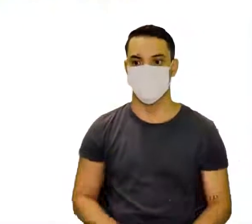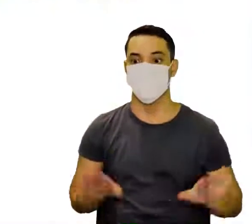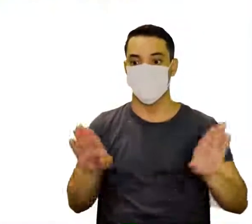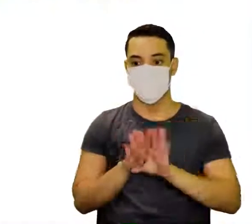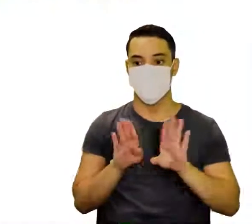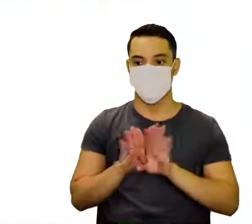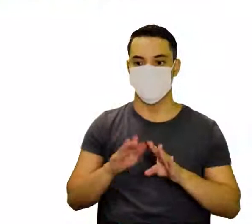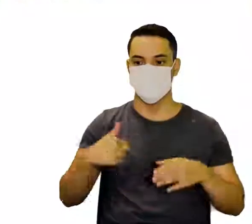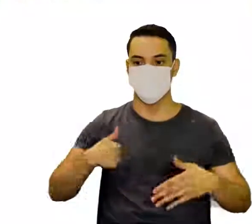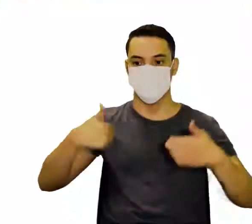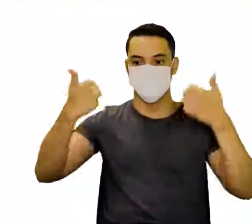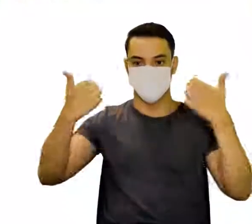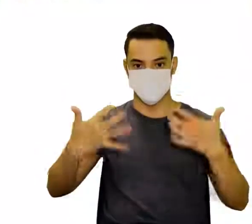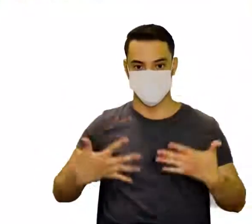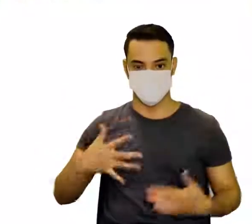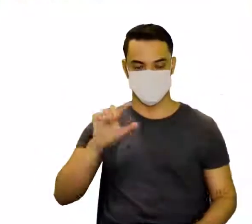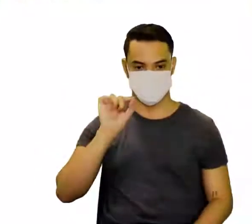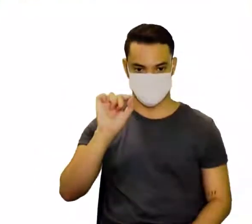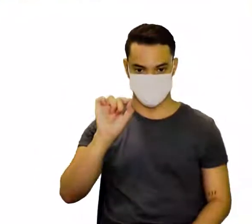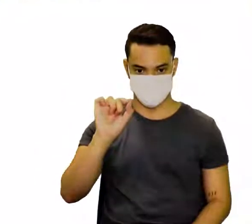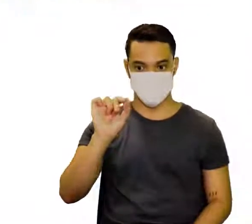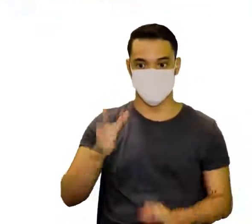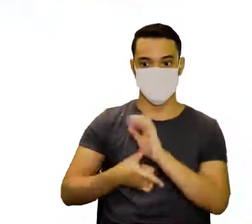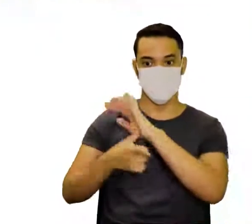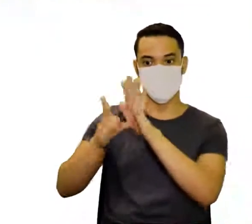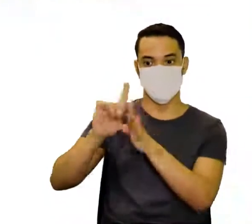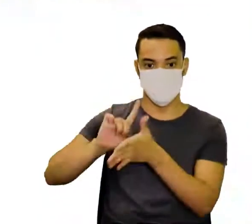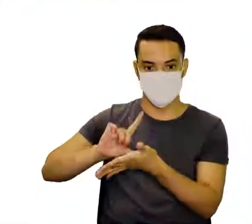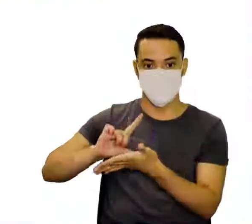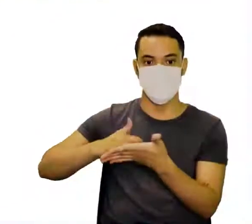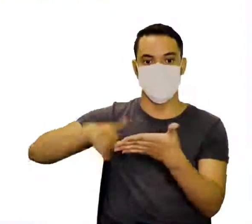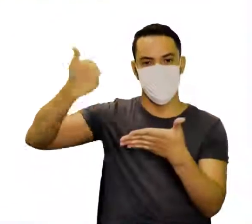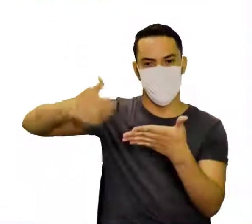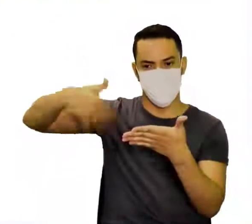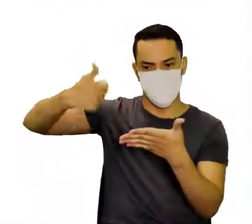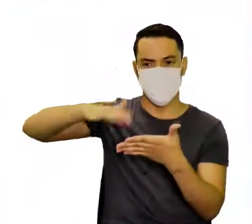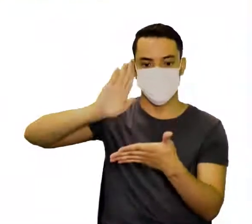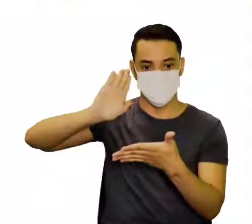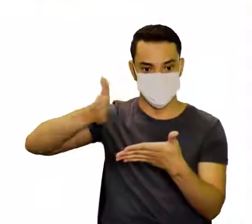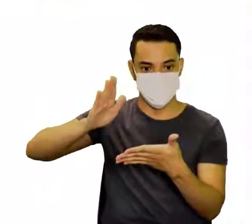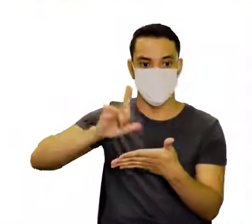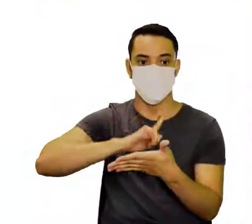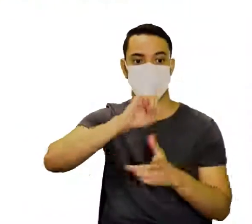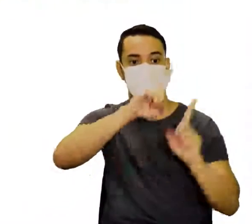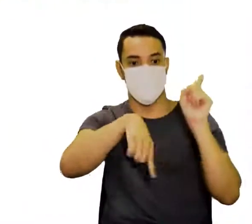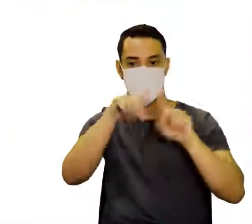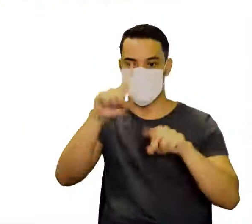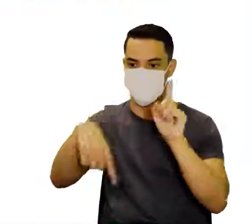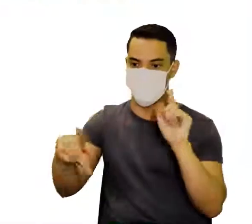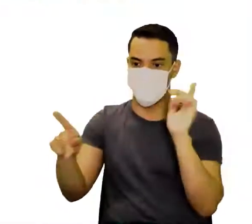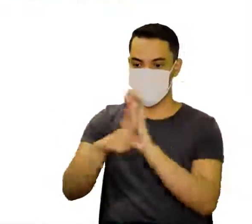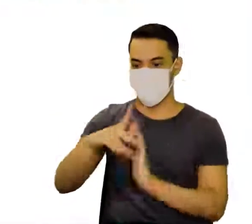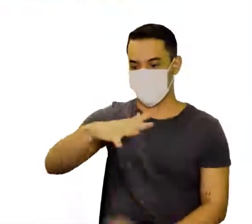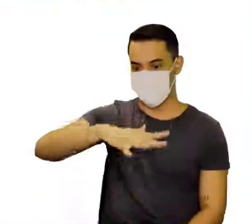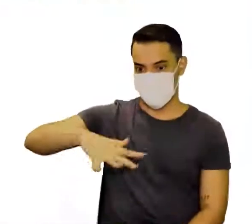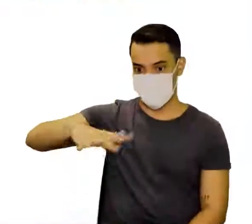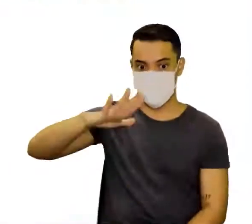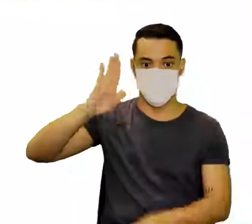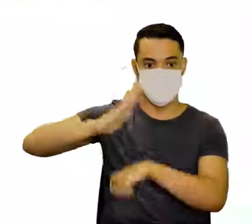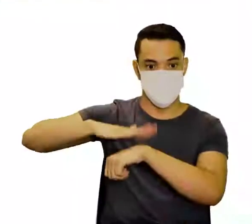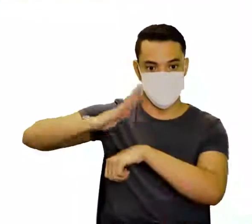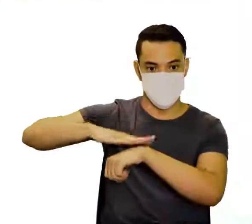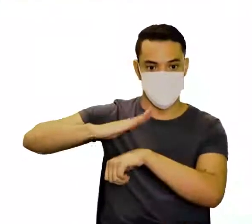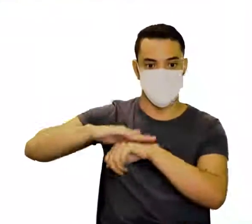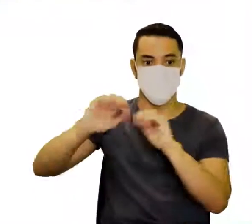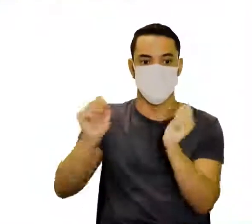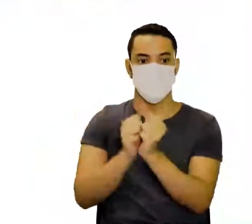ali nós temos que, como eu falei para vocês, tá? Nós temos a variação desse campo com o tempo e que